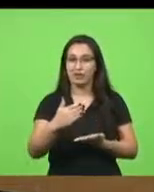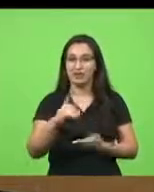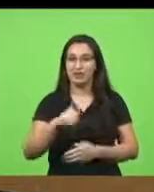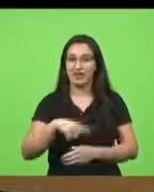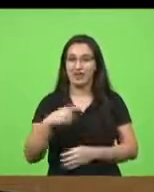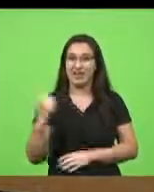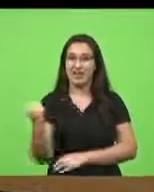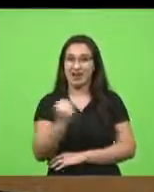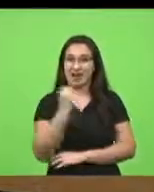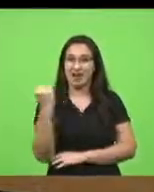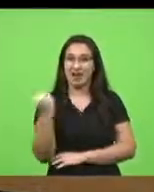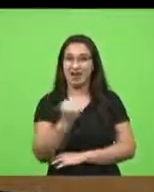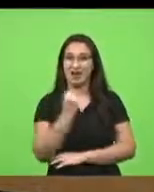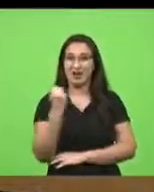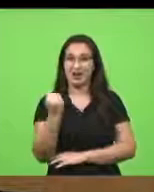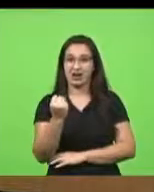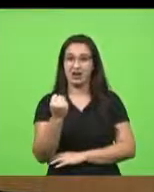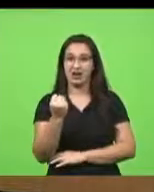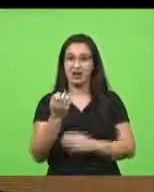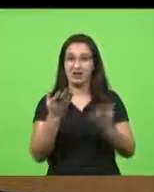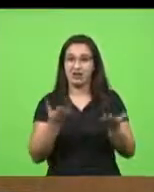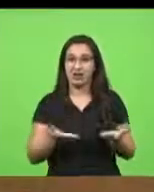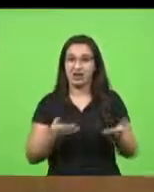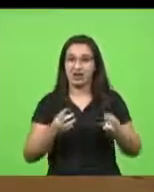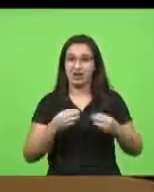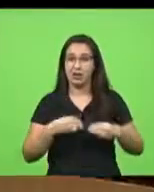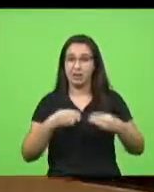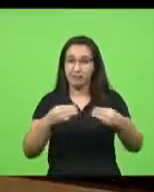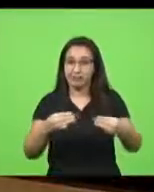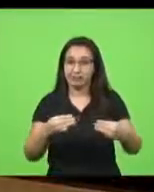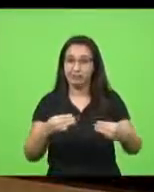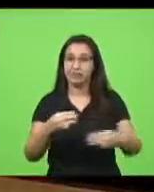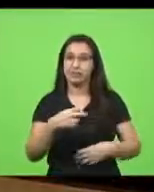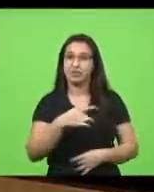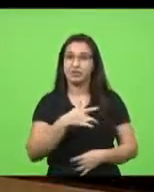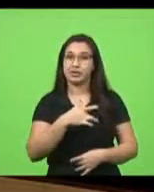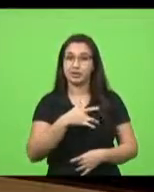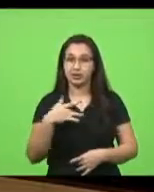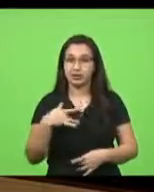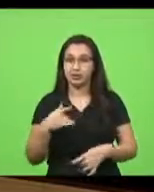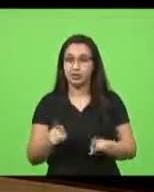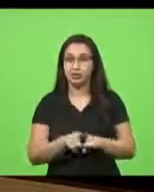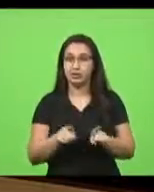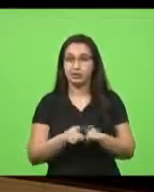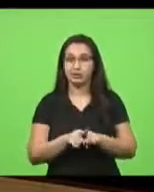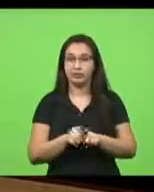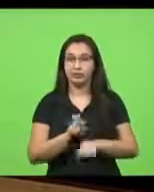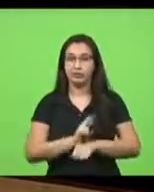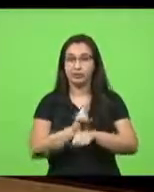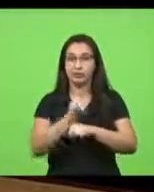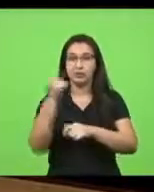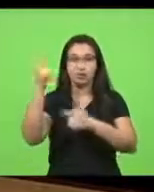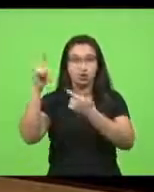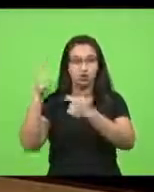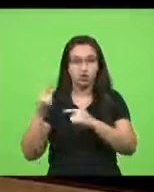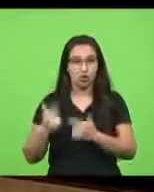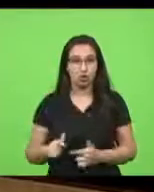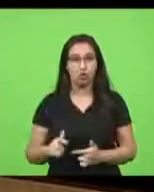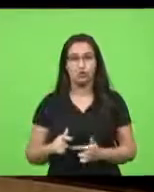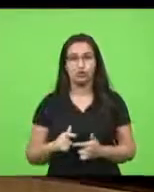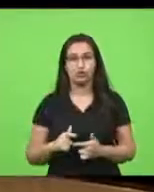gravíssimo, tivemos encontros com o ministro da Saúde, com outros representantes, que possibilitou, inclusive,